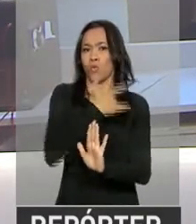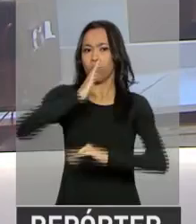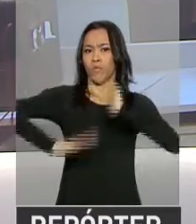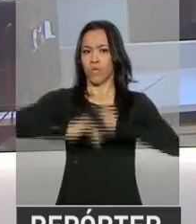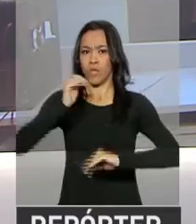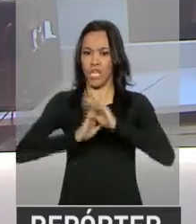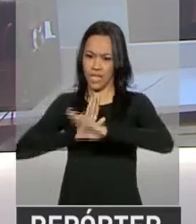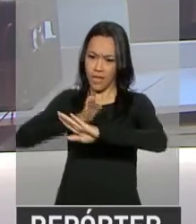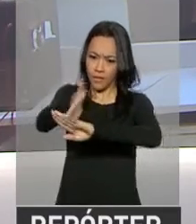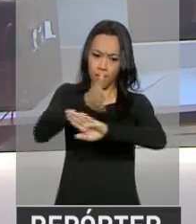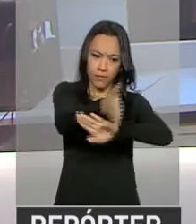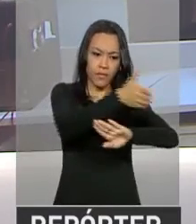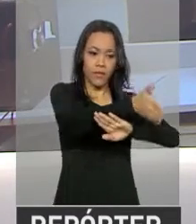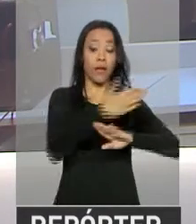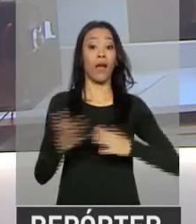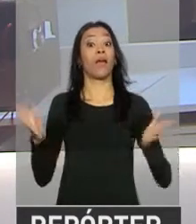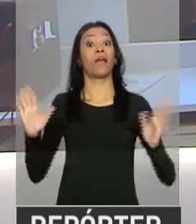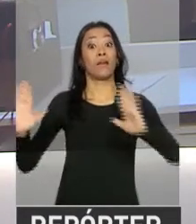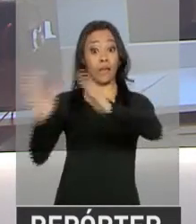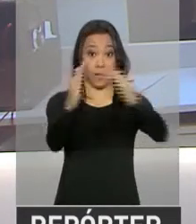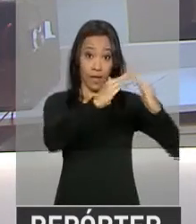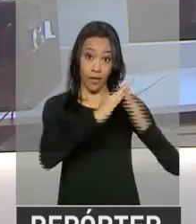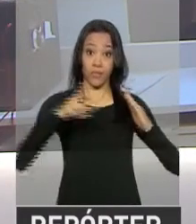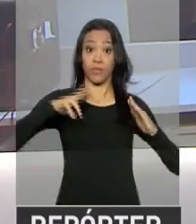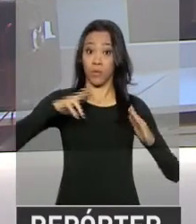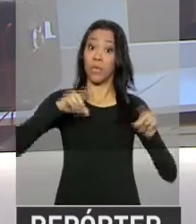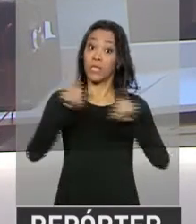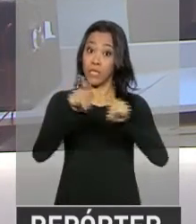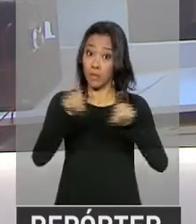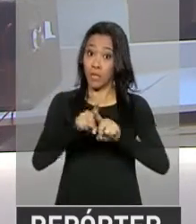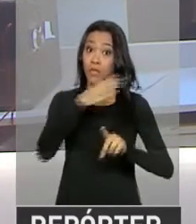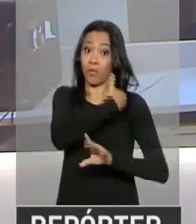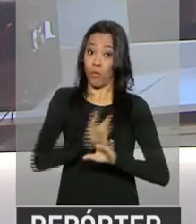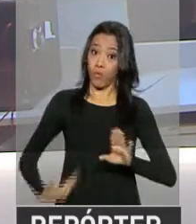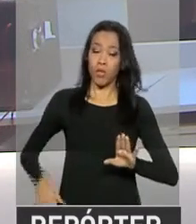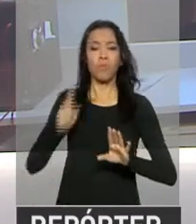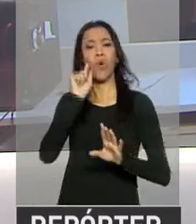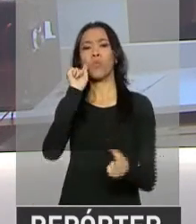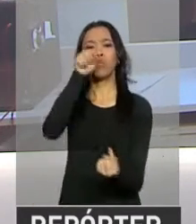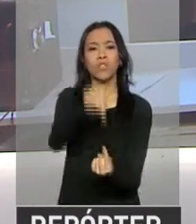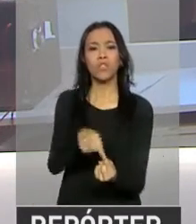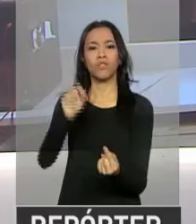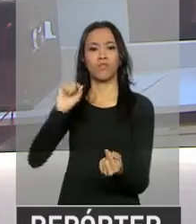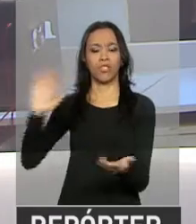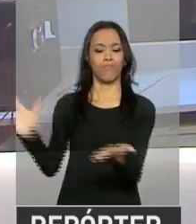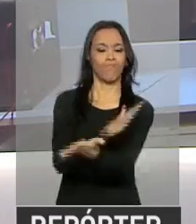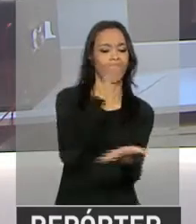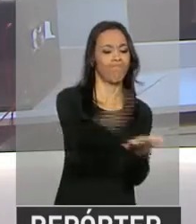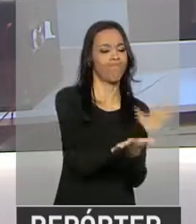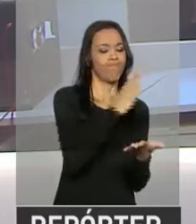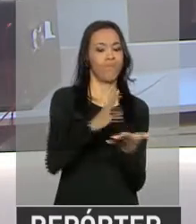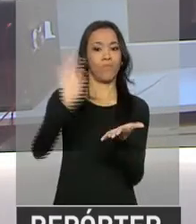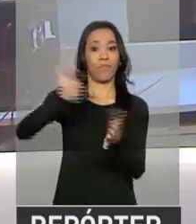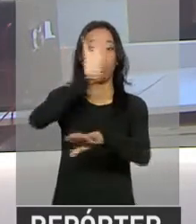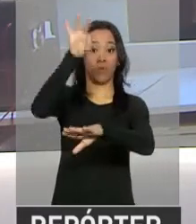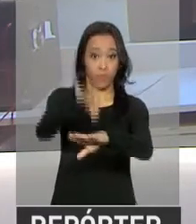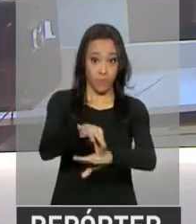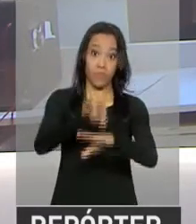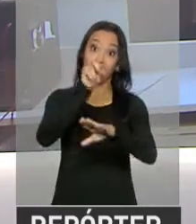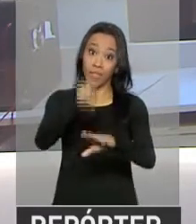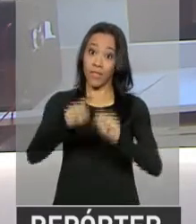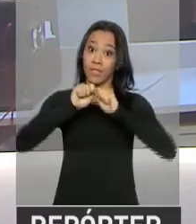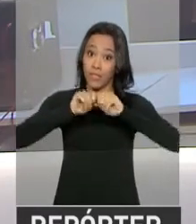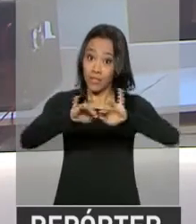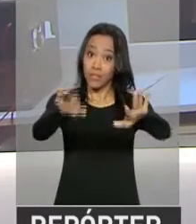em imóveis públicos e particulares para destruir focos do mosquito aedes aegypti que transmite dengue a chikungunya